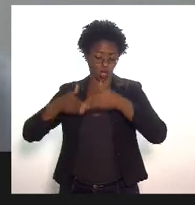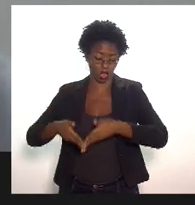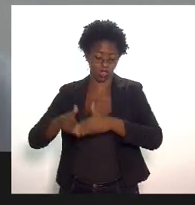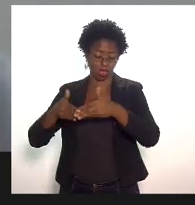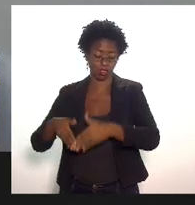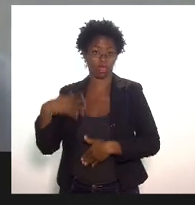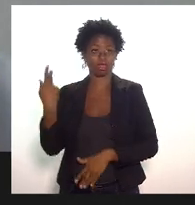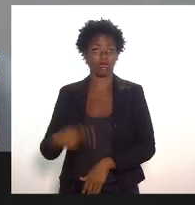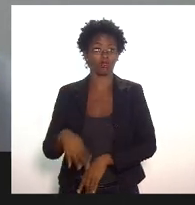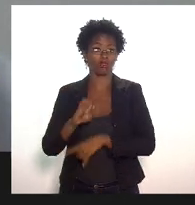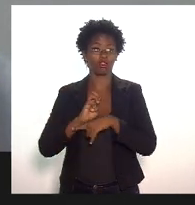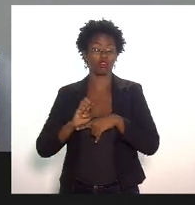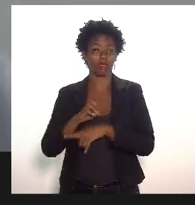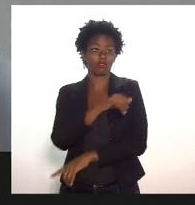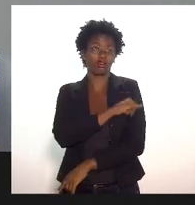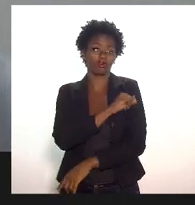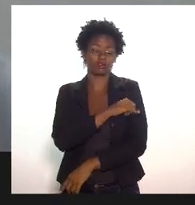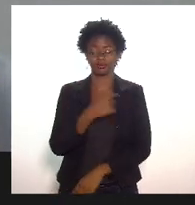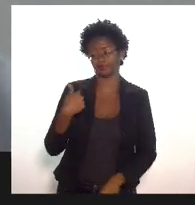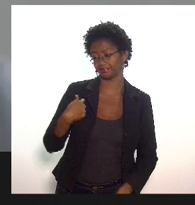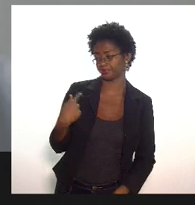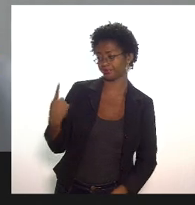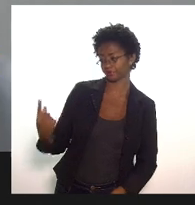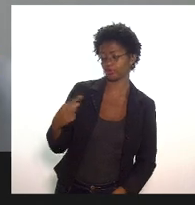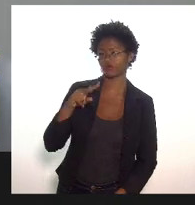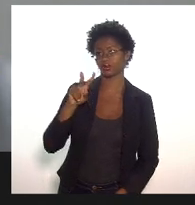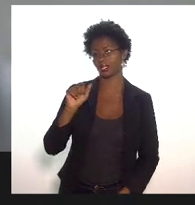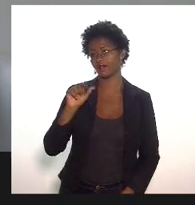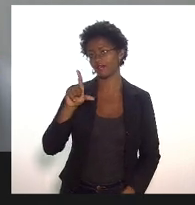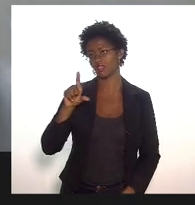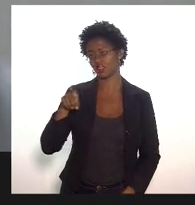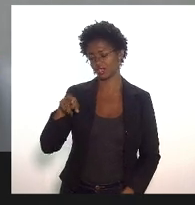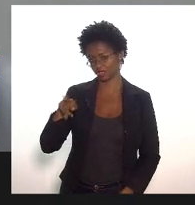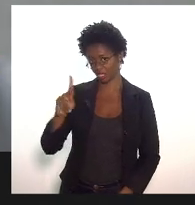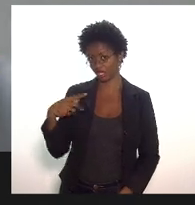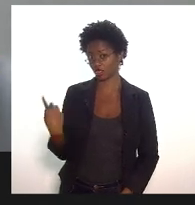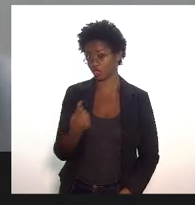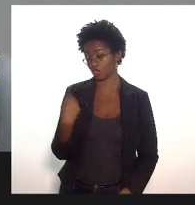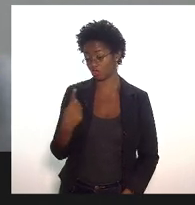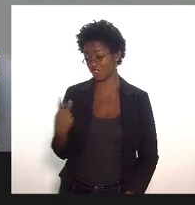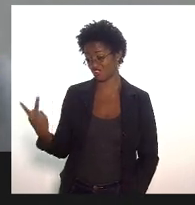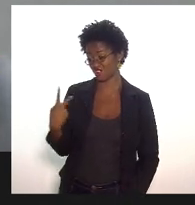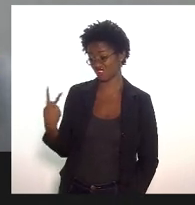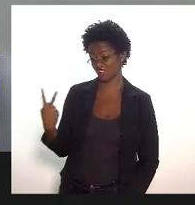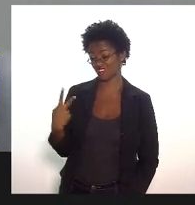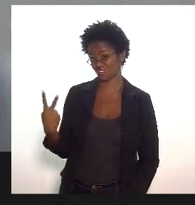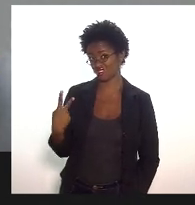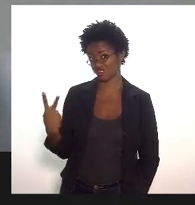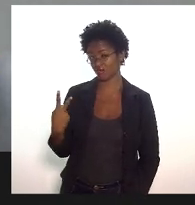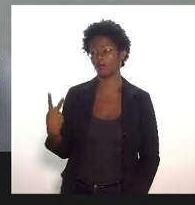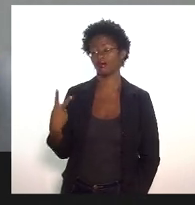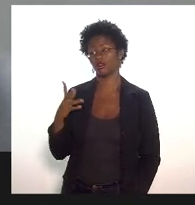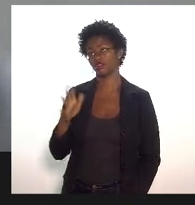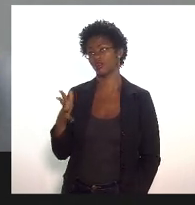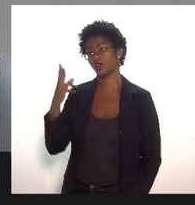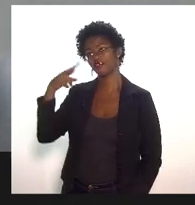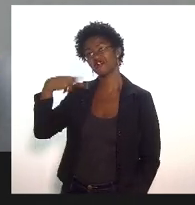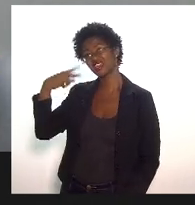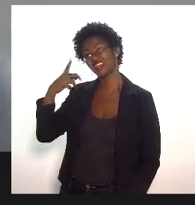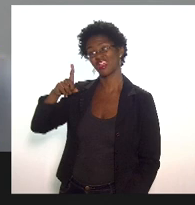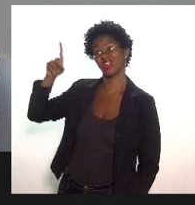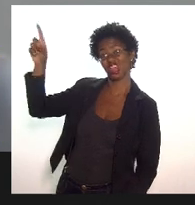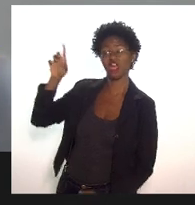estado. Eu e o deputado Valdec somos de Niterói, os vereadores juntos lá, somos deputados aqui, e a gente sabe